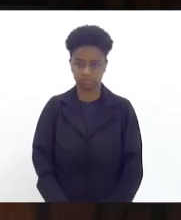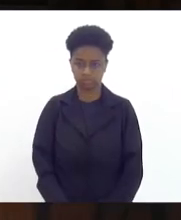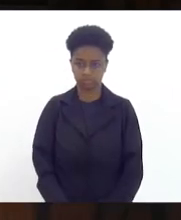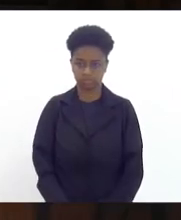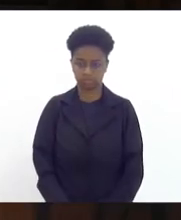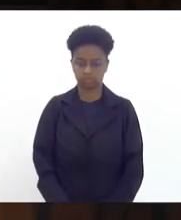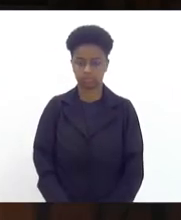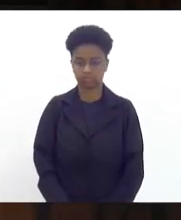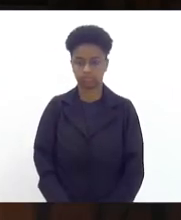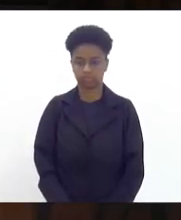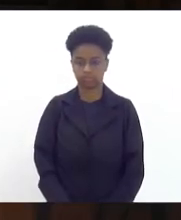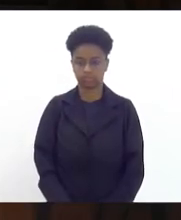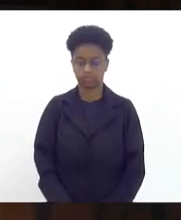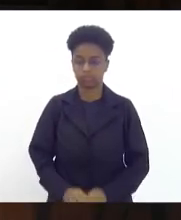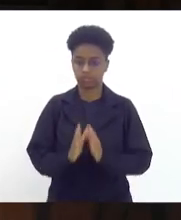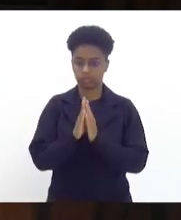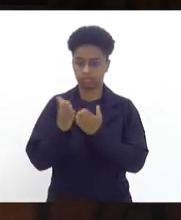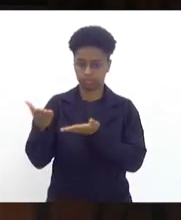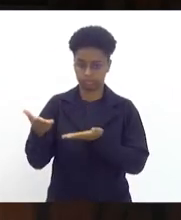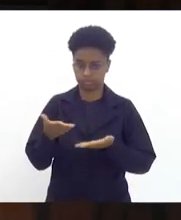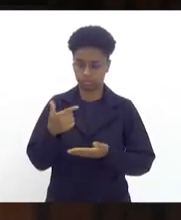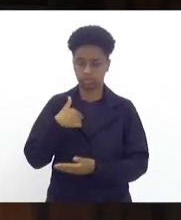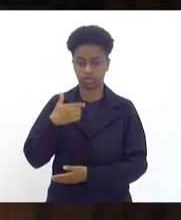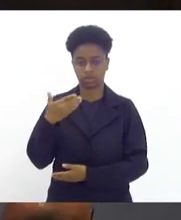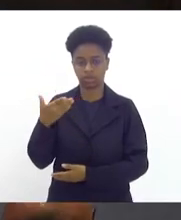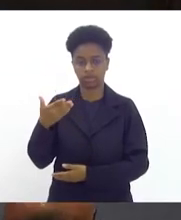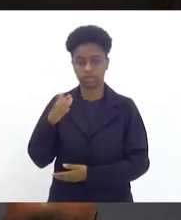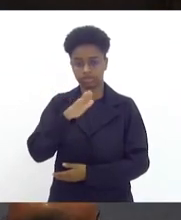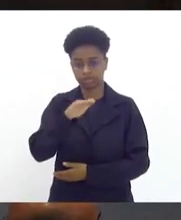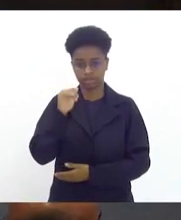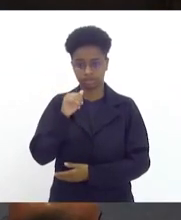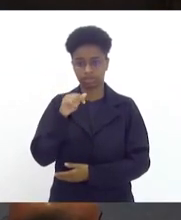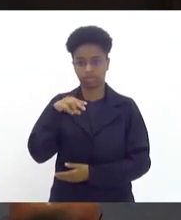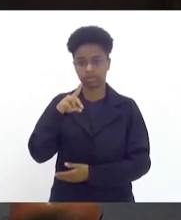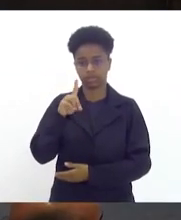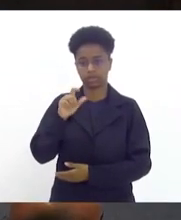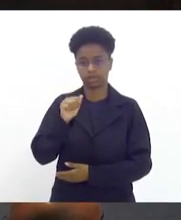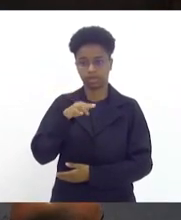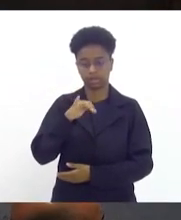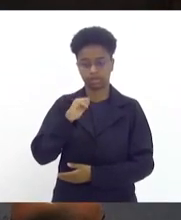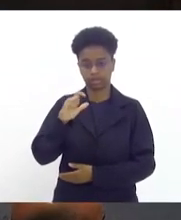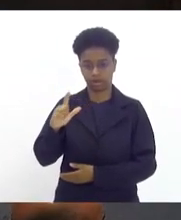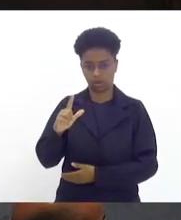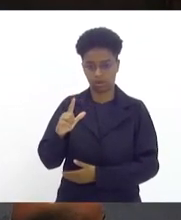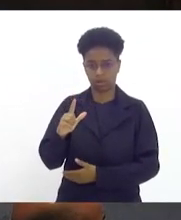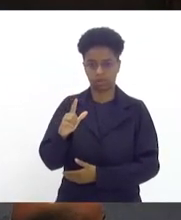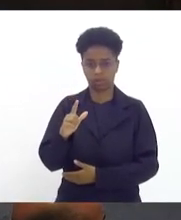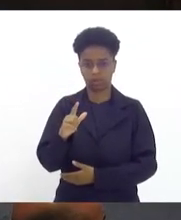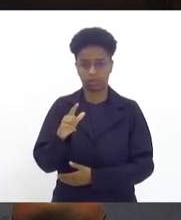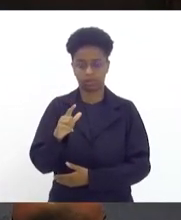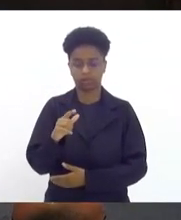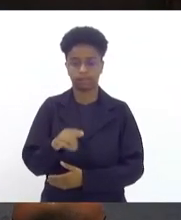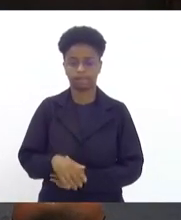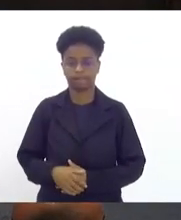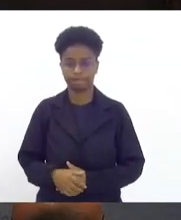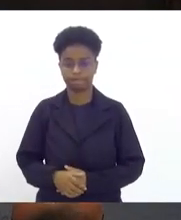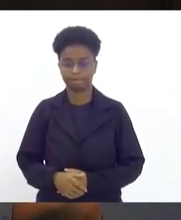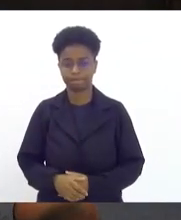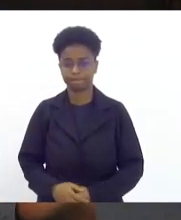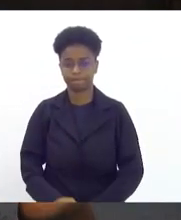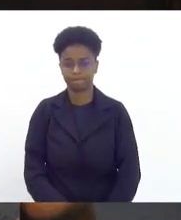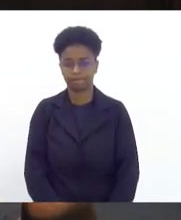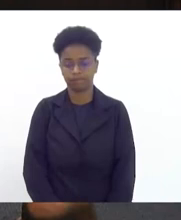sim então por favor chamam primeiramente então o capitão Daniel Rezende comandante do segurança presente do bairro da Tijuca